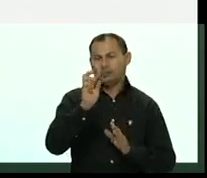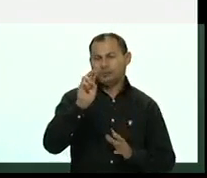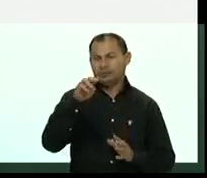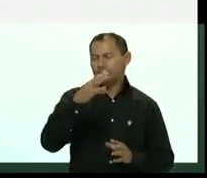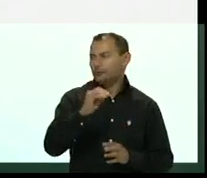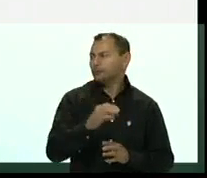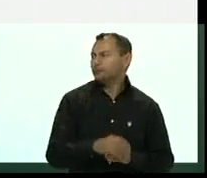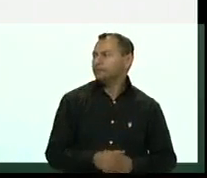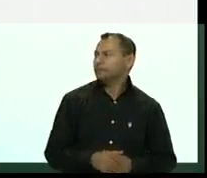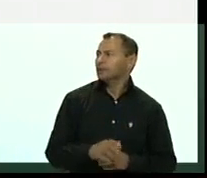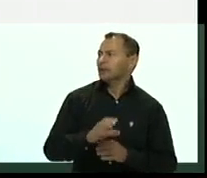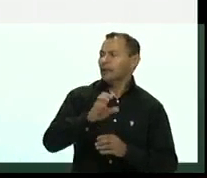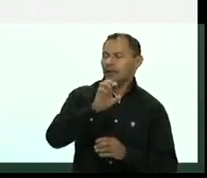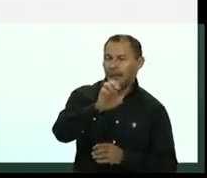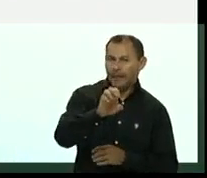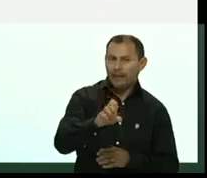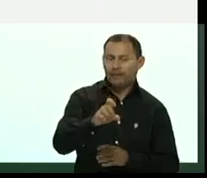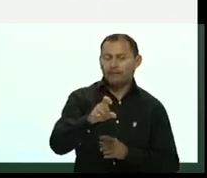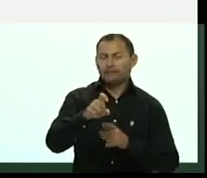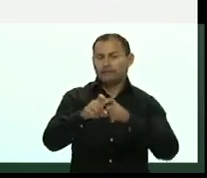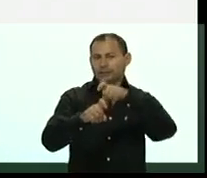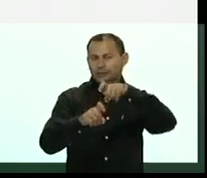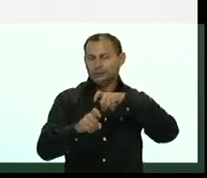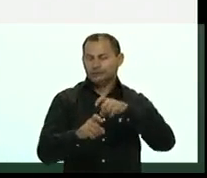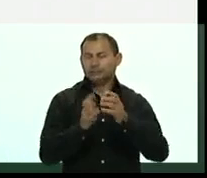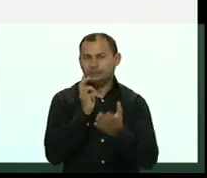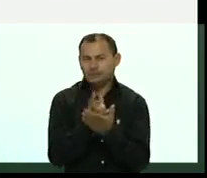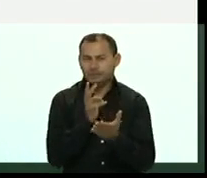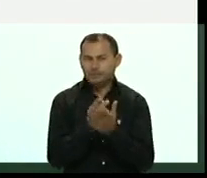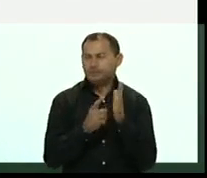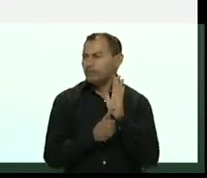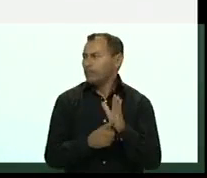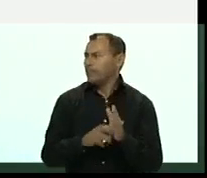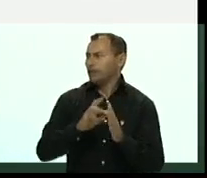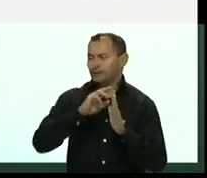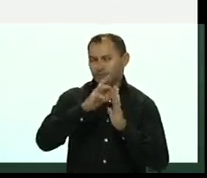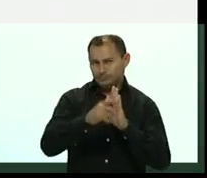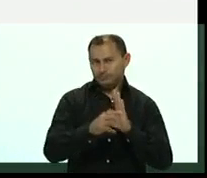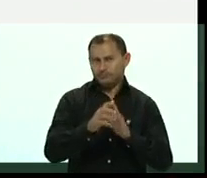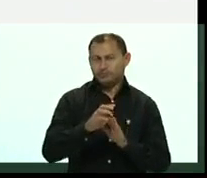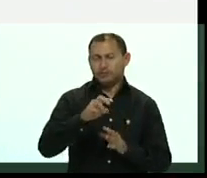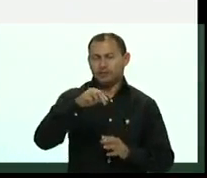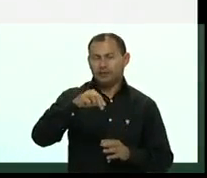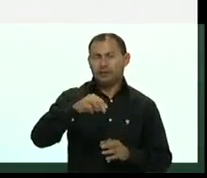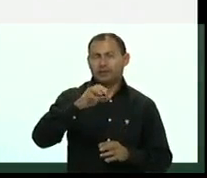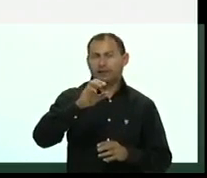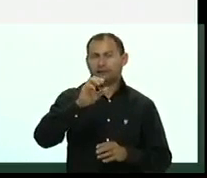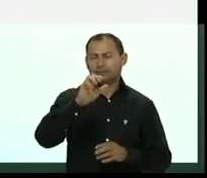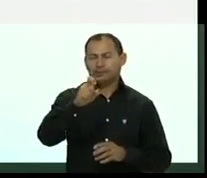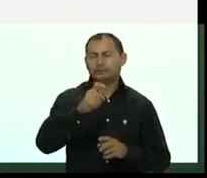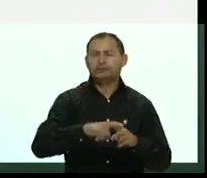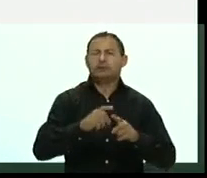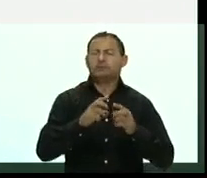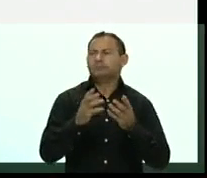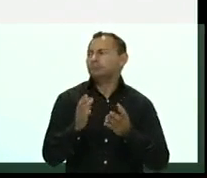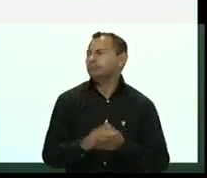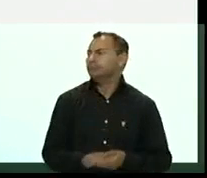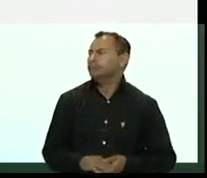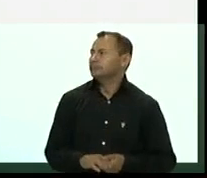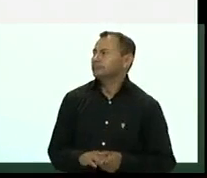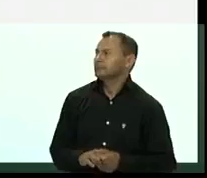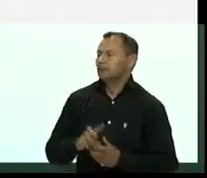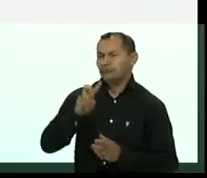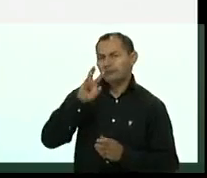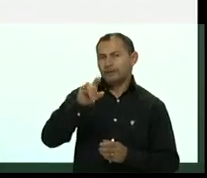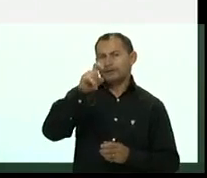função e elevado a x, que é o neperiano. Sempre que aparecer derivada de e elevado a x em relação a x,